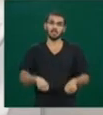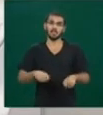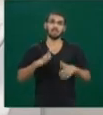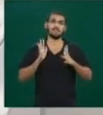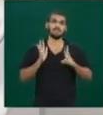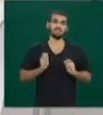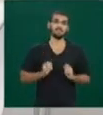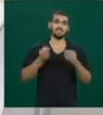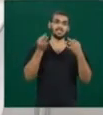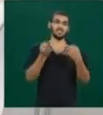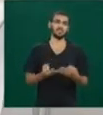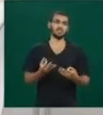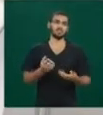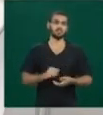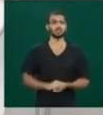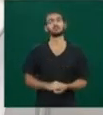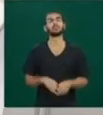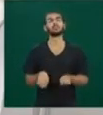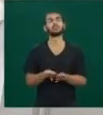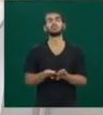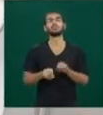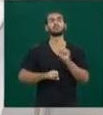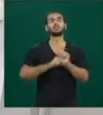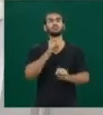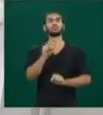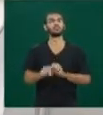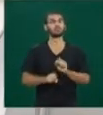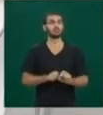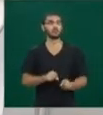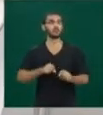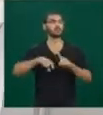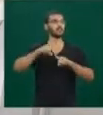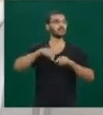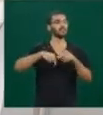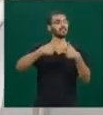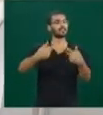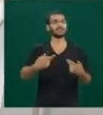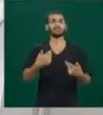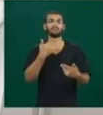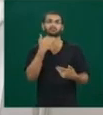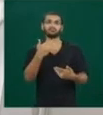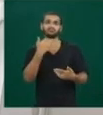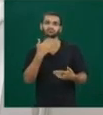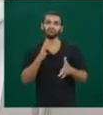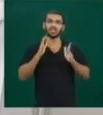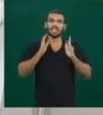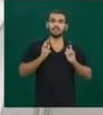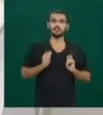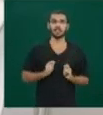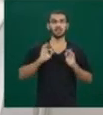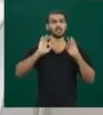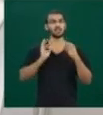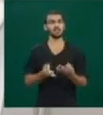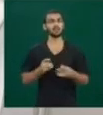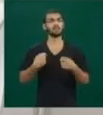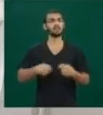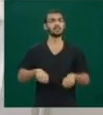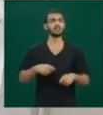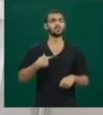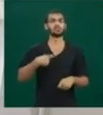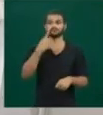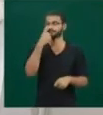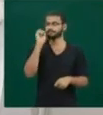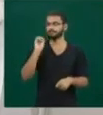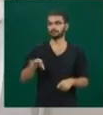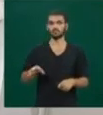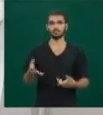forma adequada. Em relação àqueles materiais que não podem ser esterilizados adequadamente, o ideal é estar